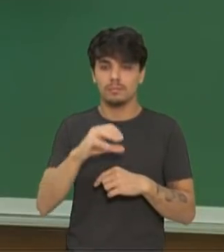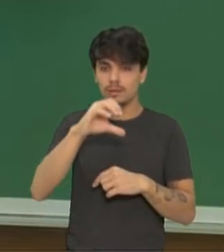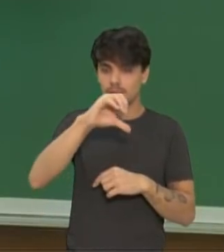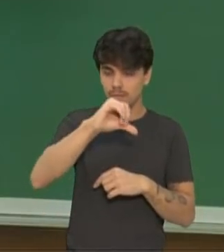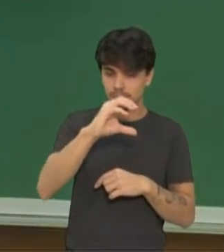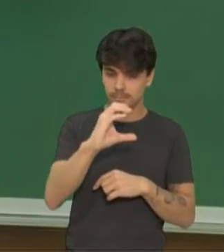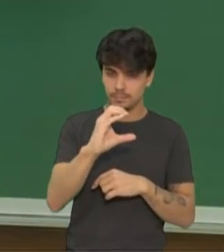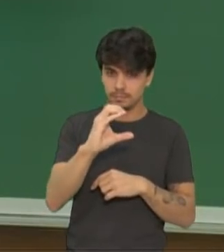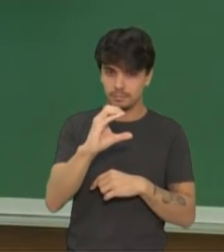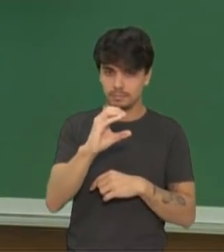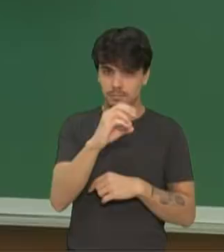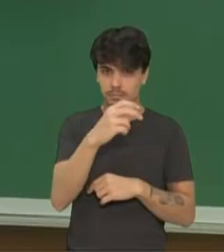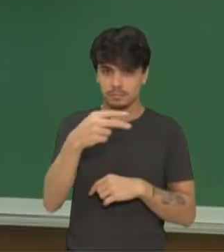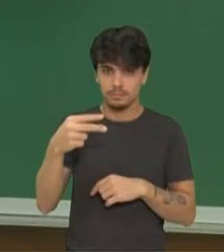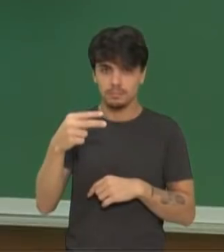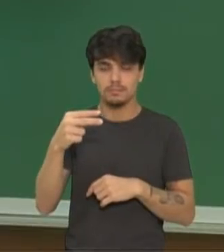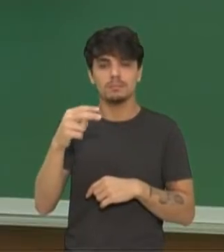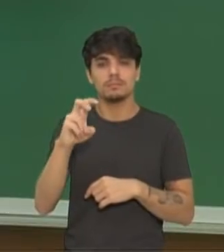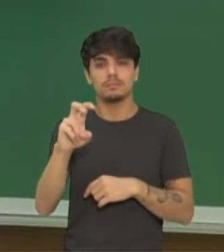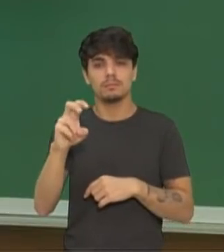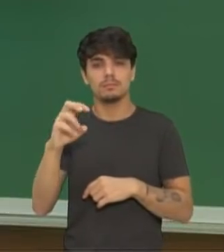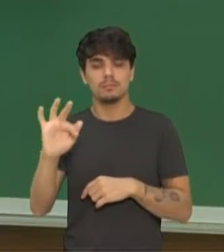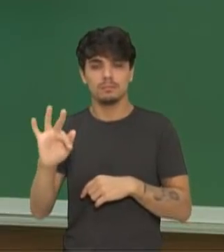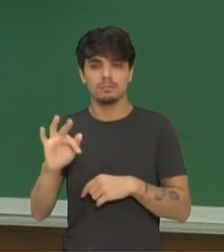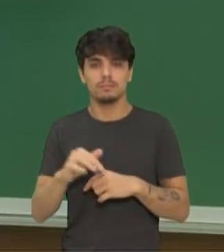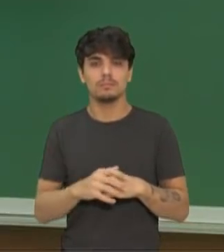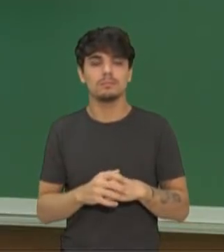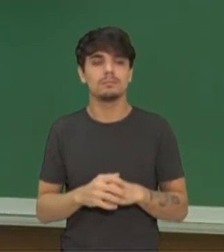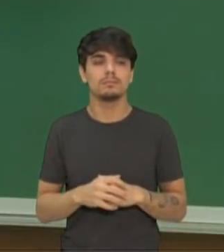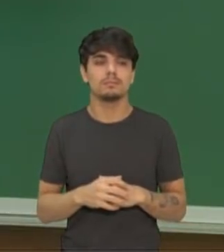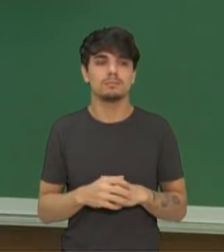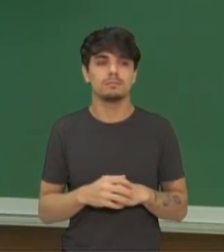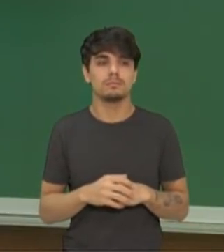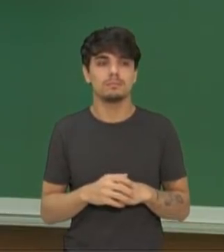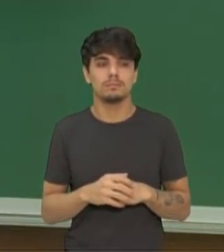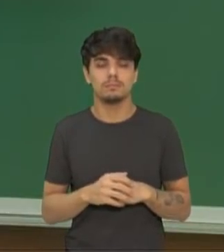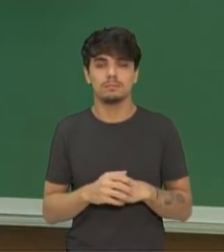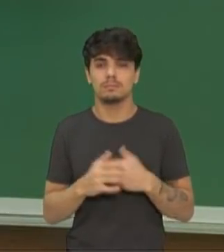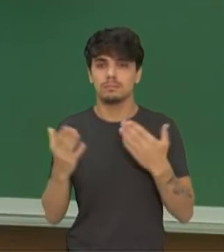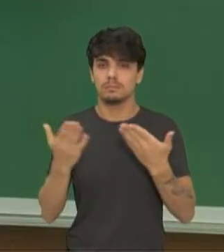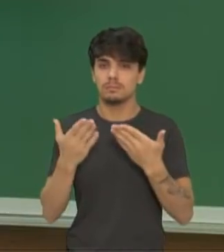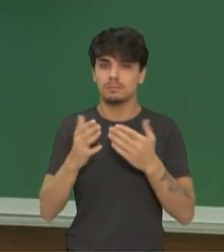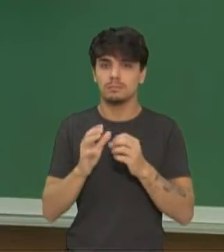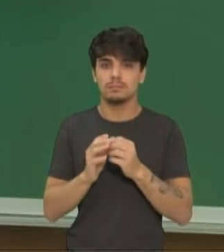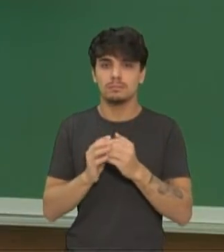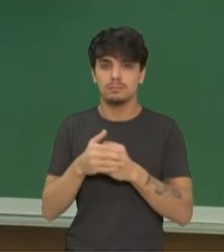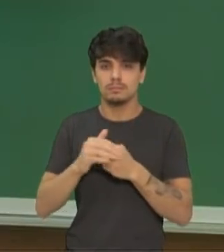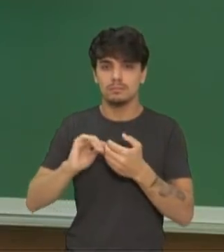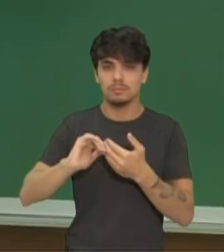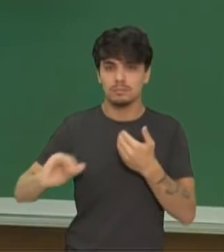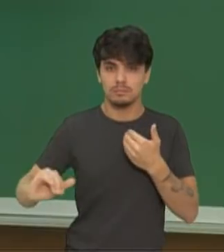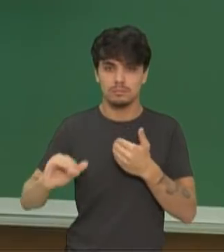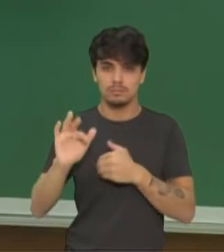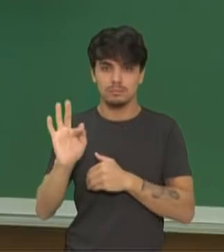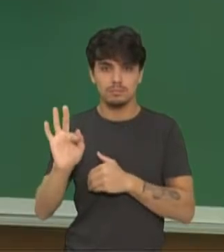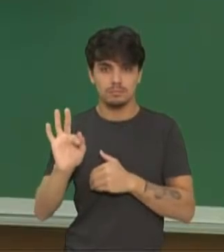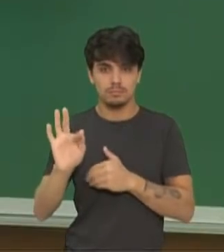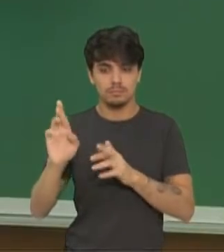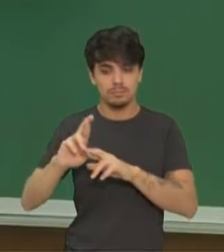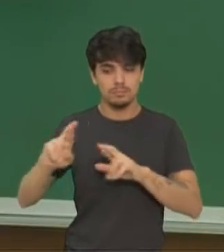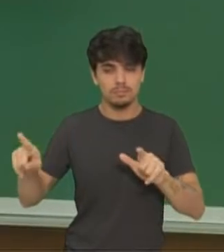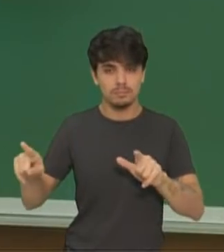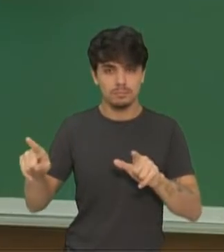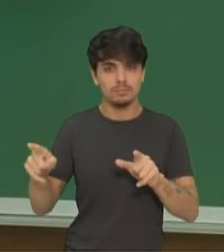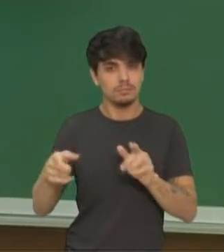9C igual a 5F menos 160. E agora vamos isolar o F. É agora que difere